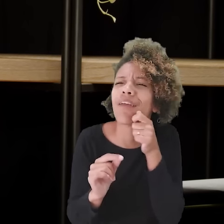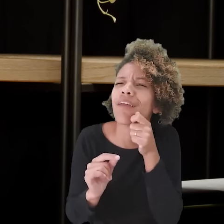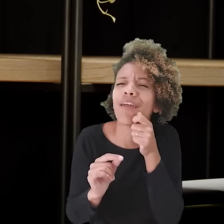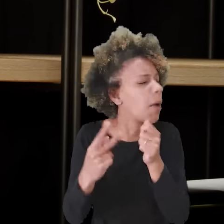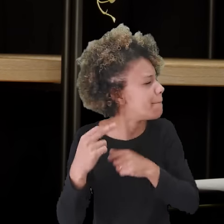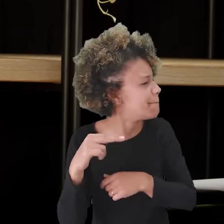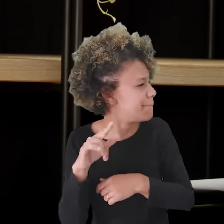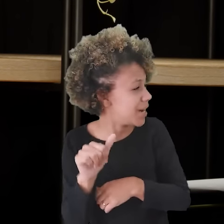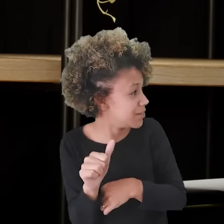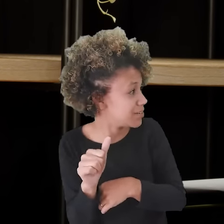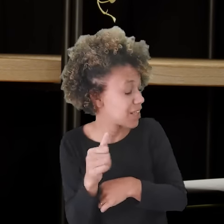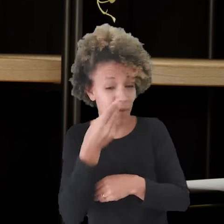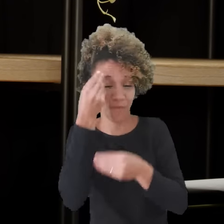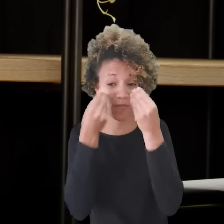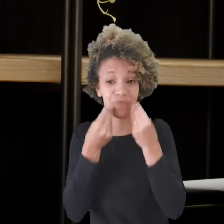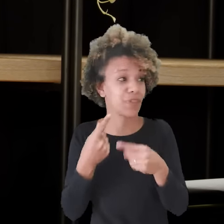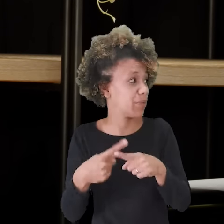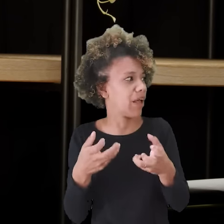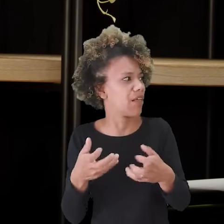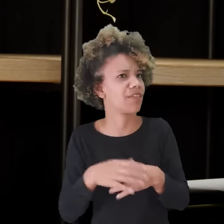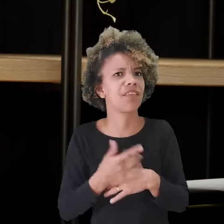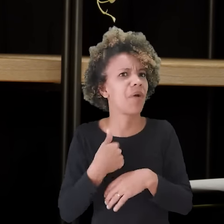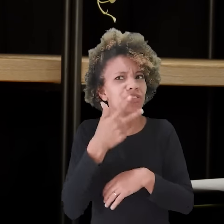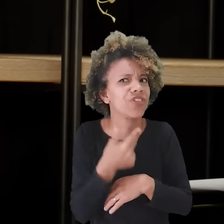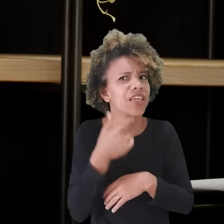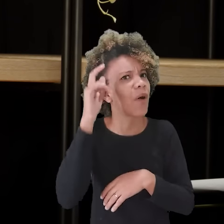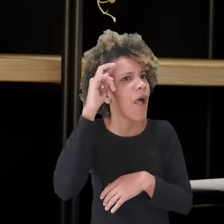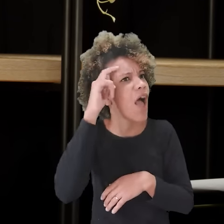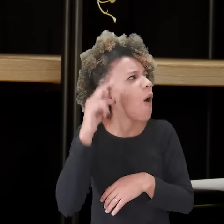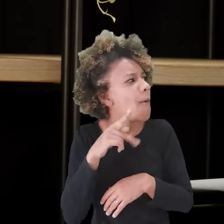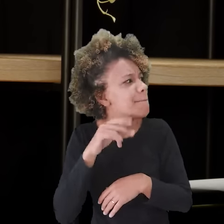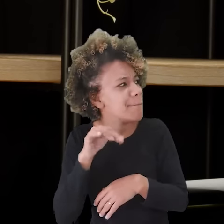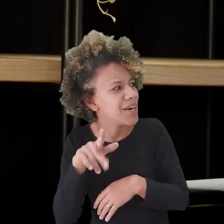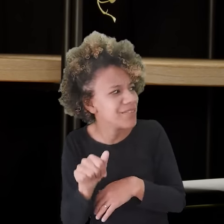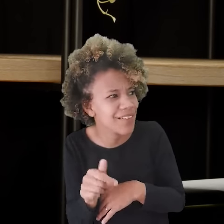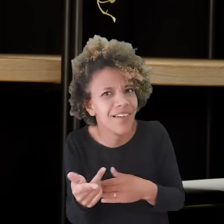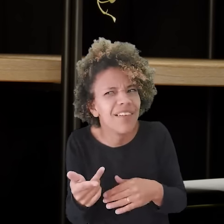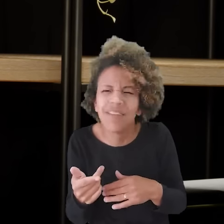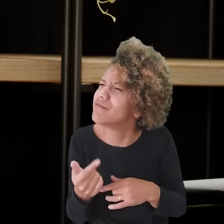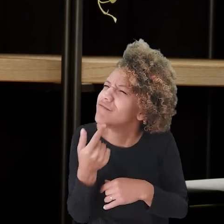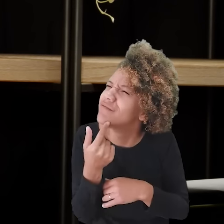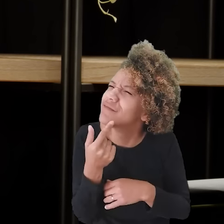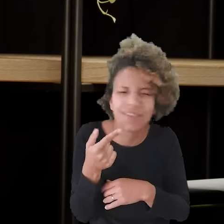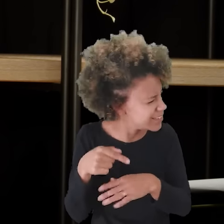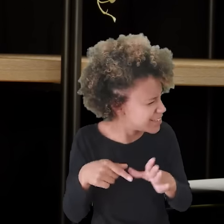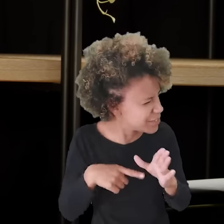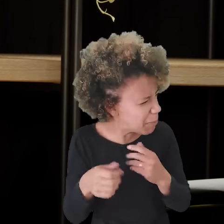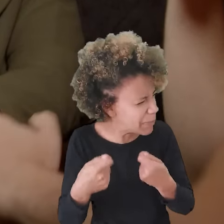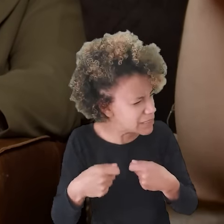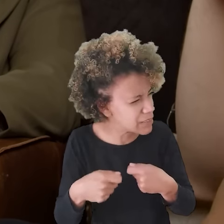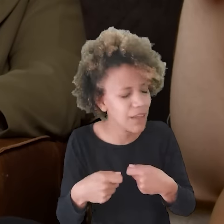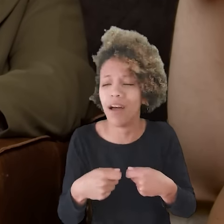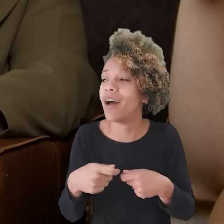de panda nessa porque lá porque eu comecei a achar que eu era um panda andando eu falei cara será que a gente precisa desse nível